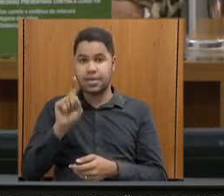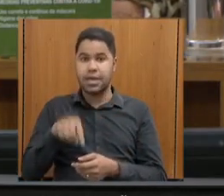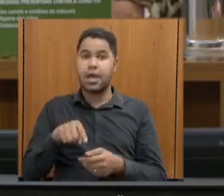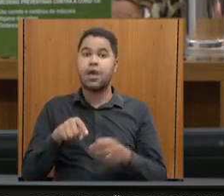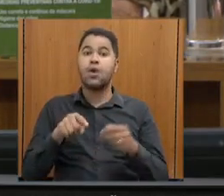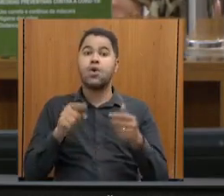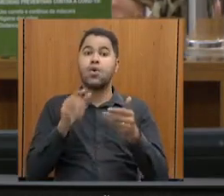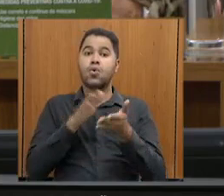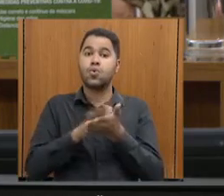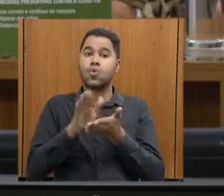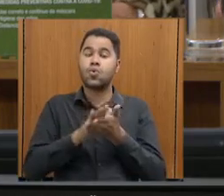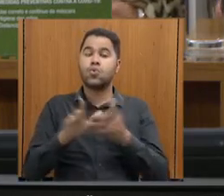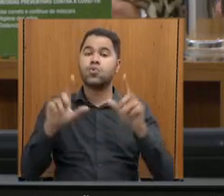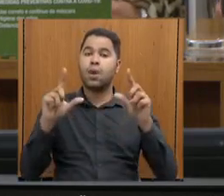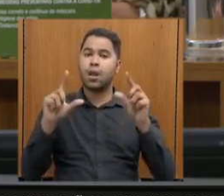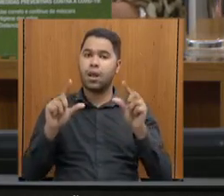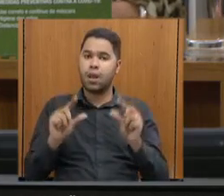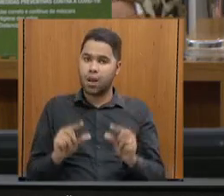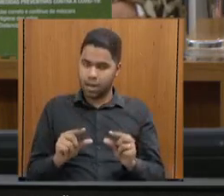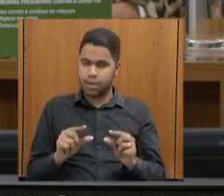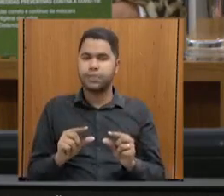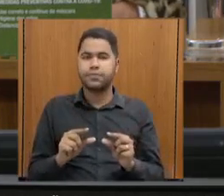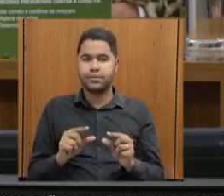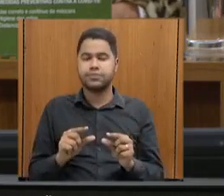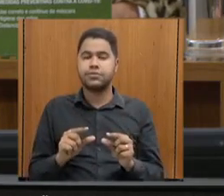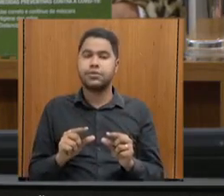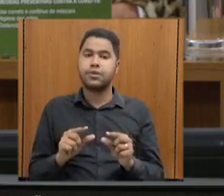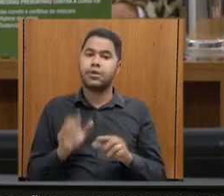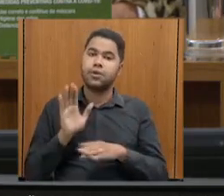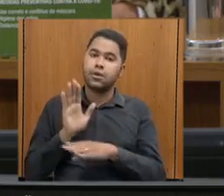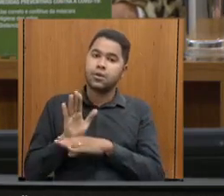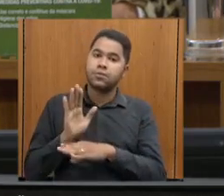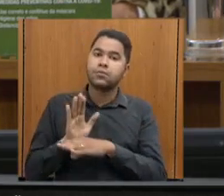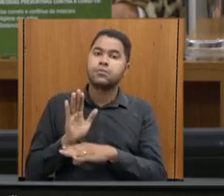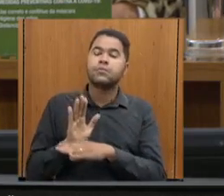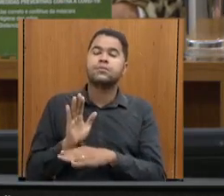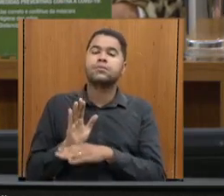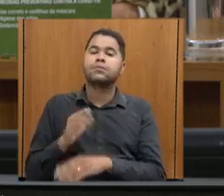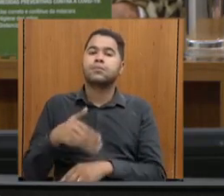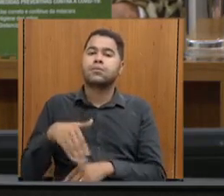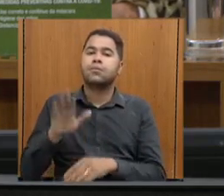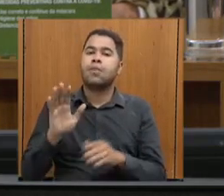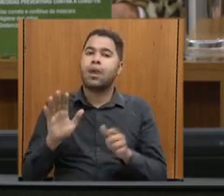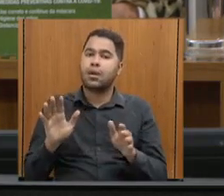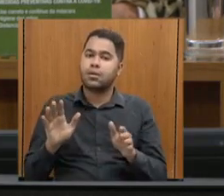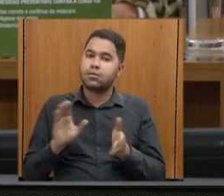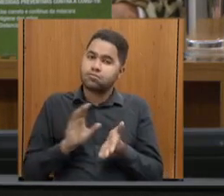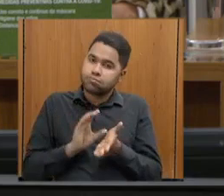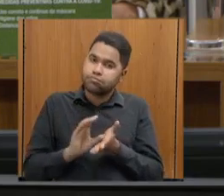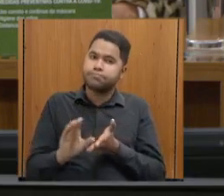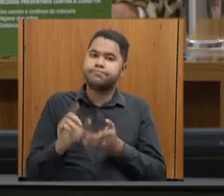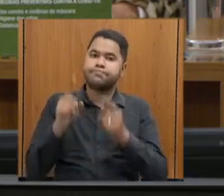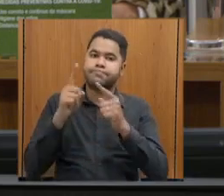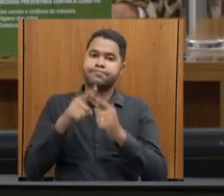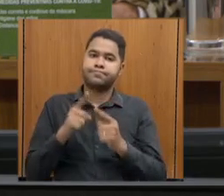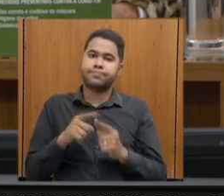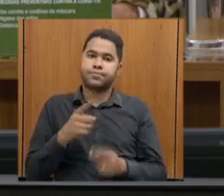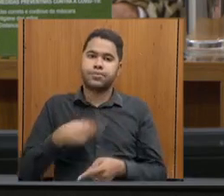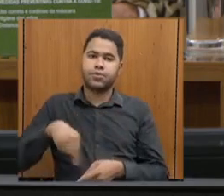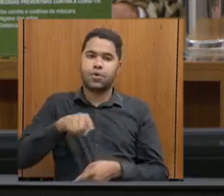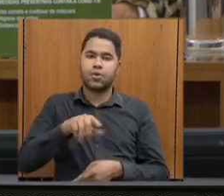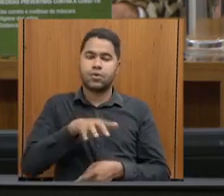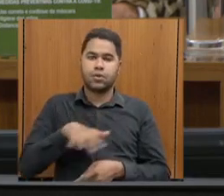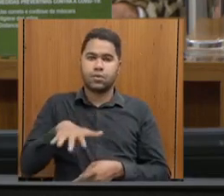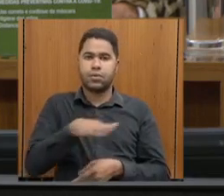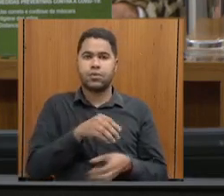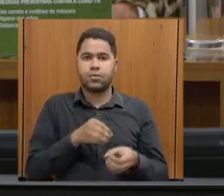custo para o investidor é E favorece aí mais investimentos desse tipo em nossa